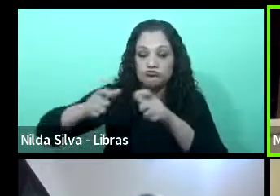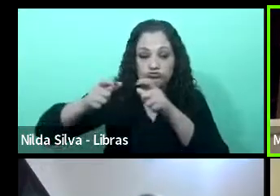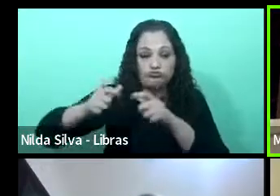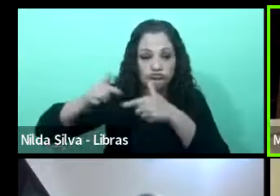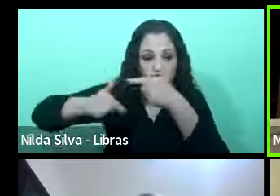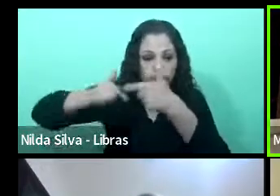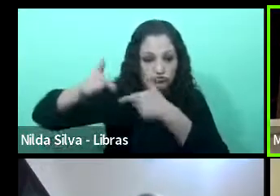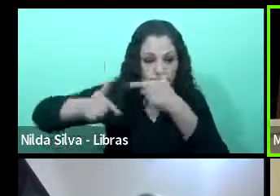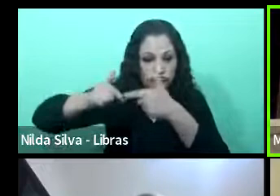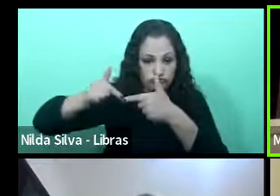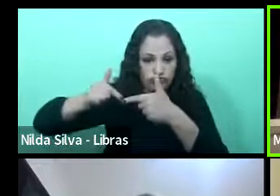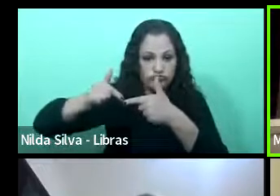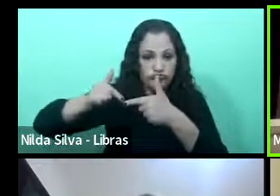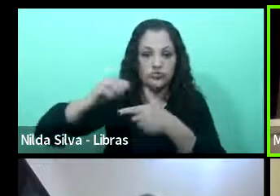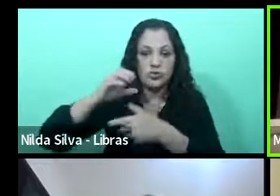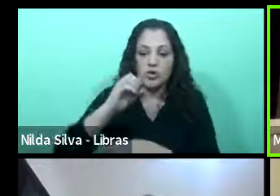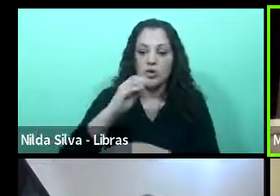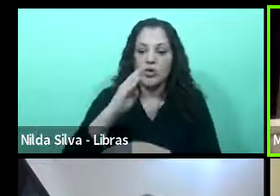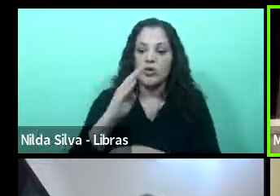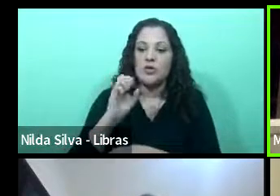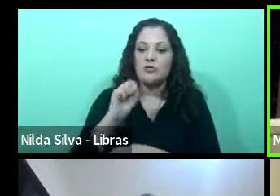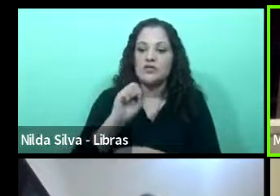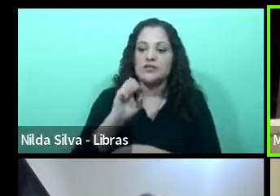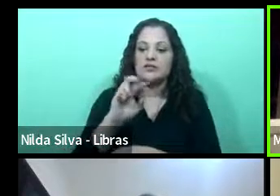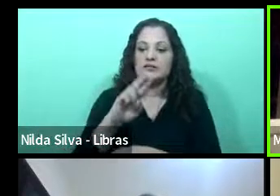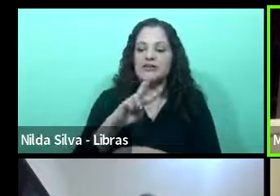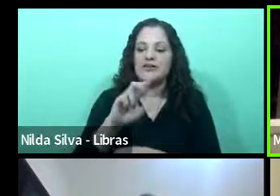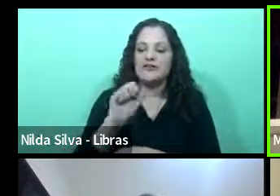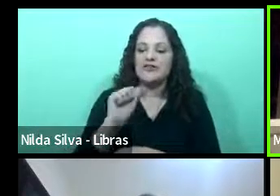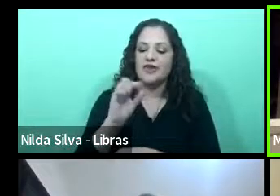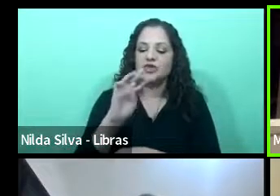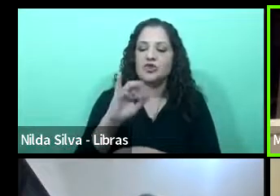umas rodas de conversa, né? Umas oficinas,